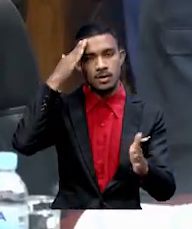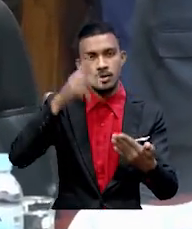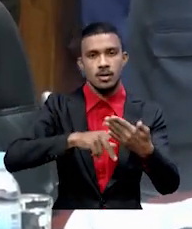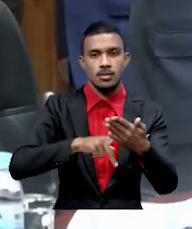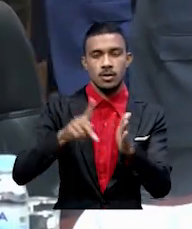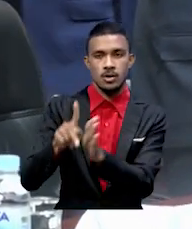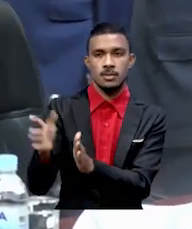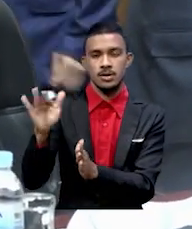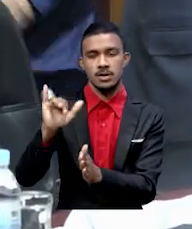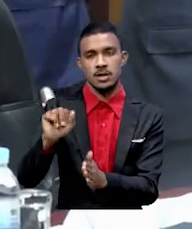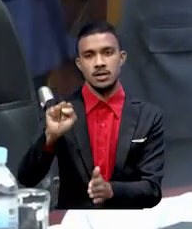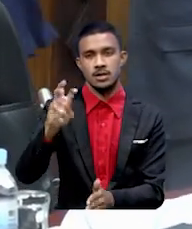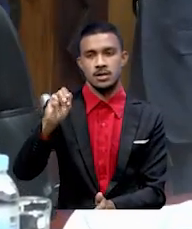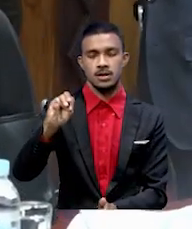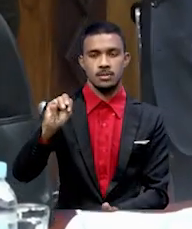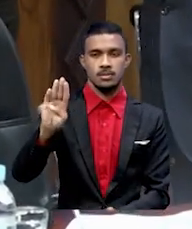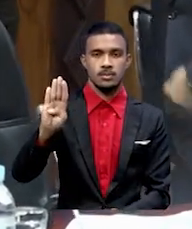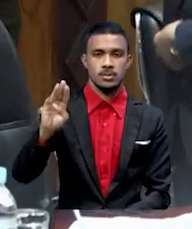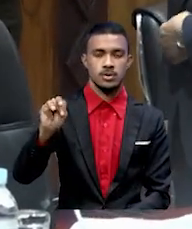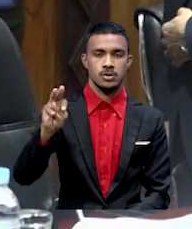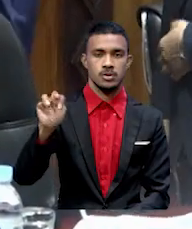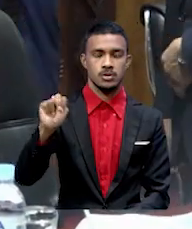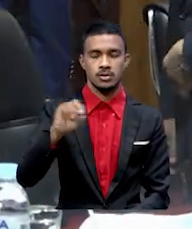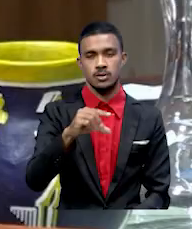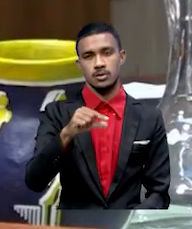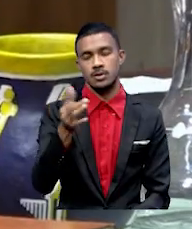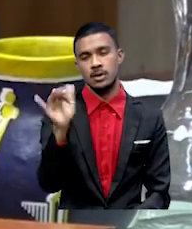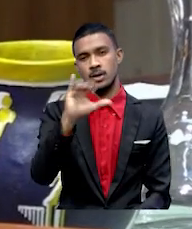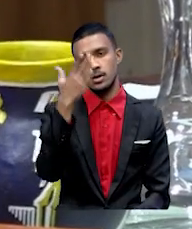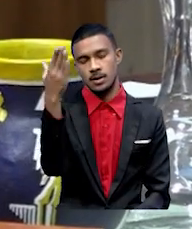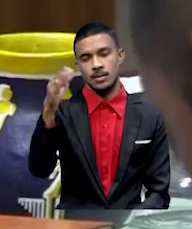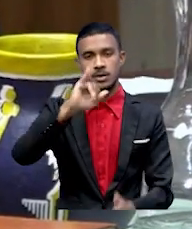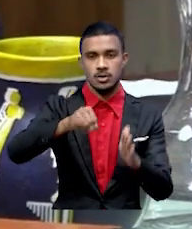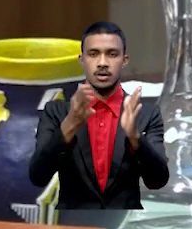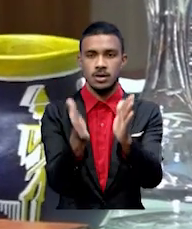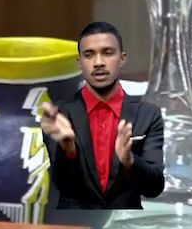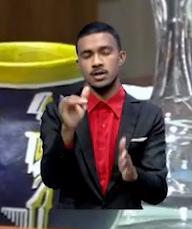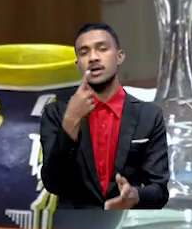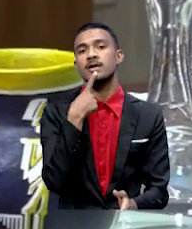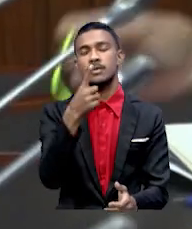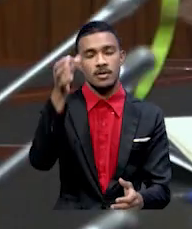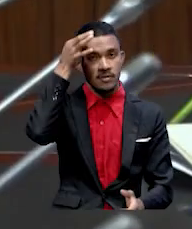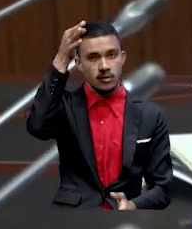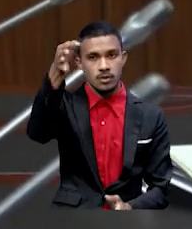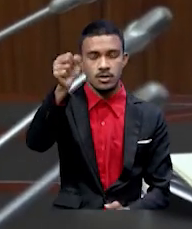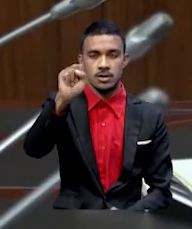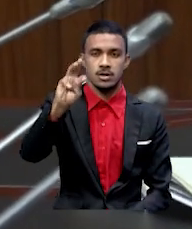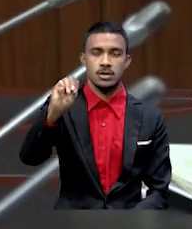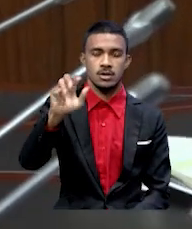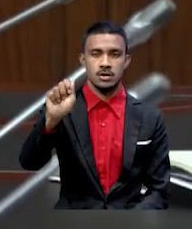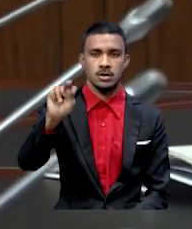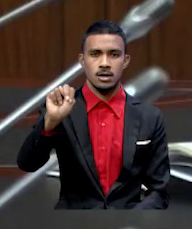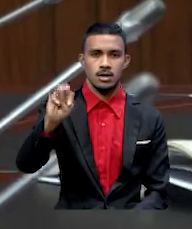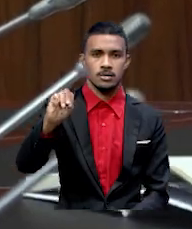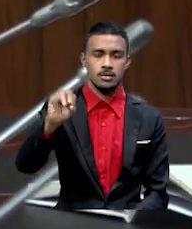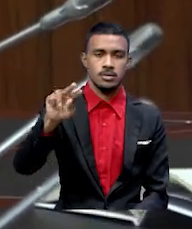Cira Samsung Nian. A foi no surmuto, o presidente da República, ba jornalista Cira explica, ba futuro Samsung se for capacitação ba